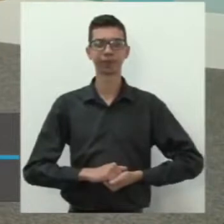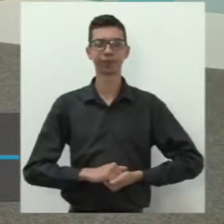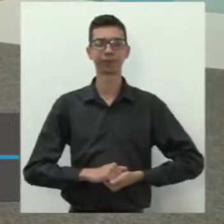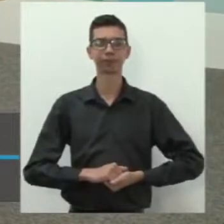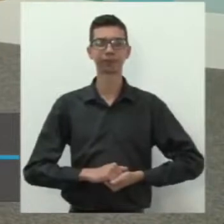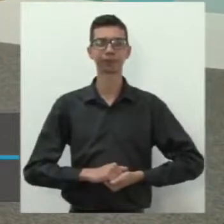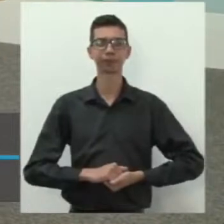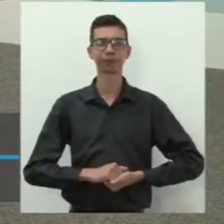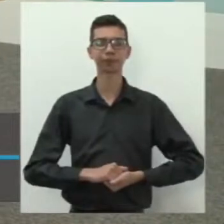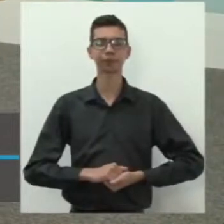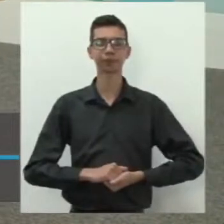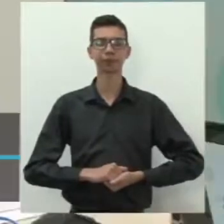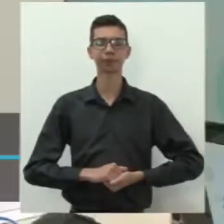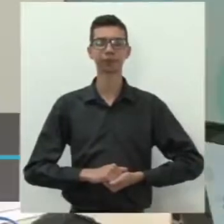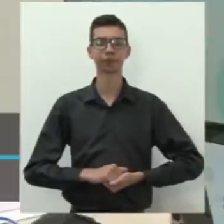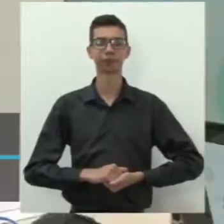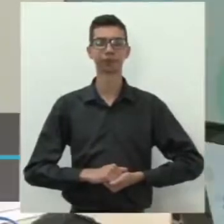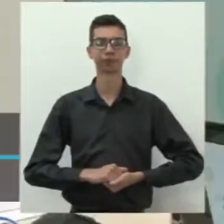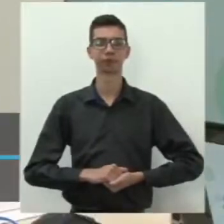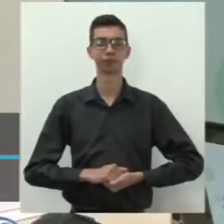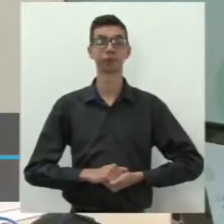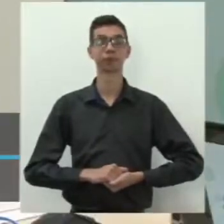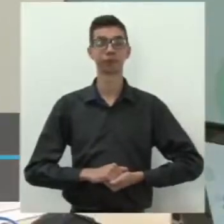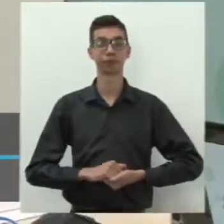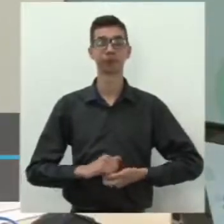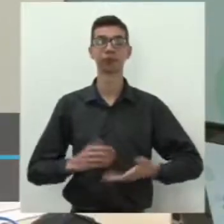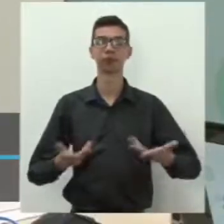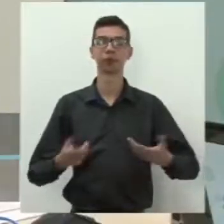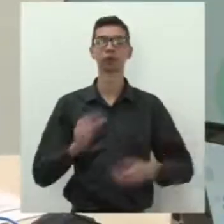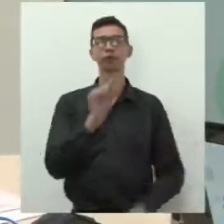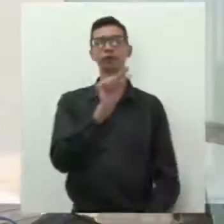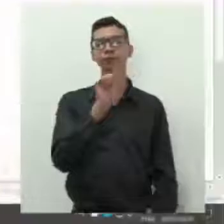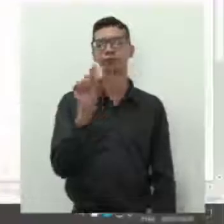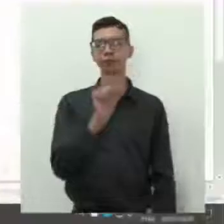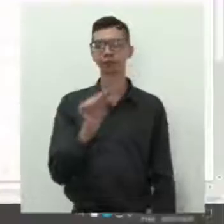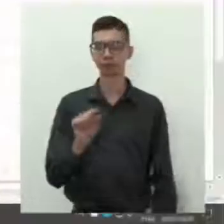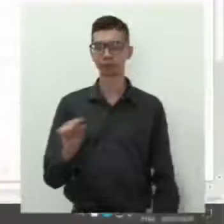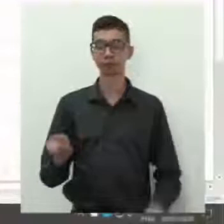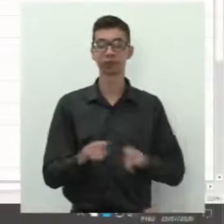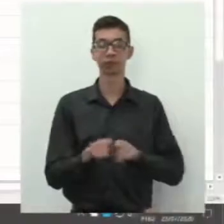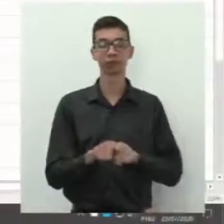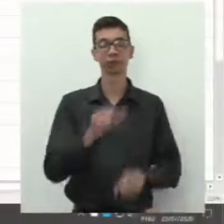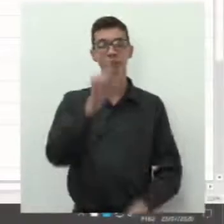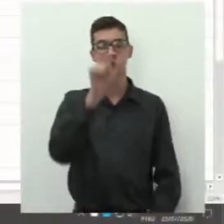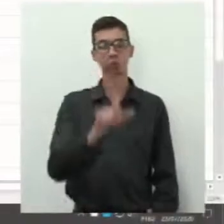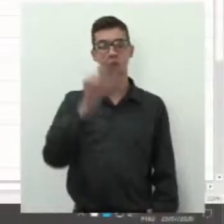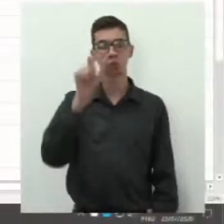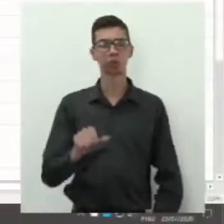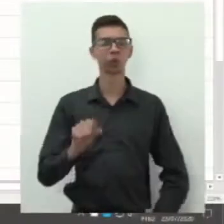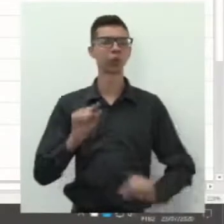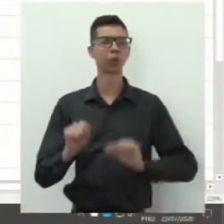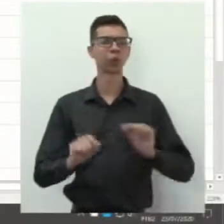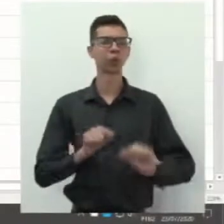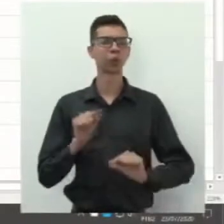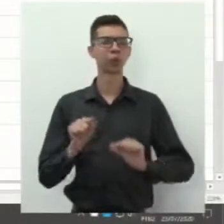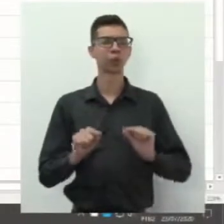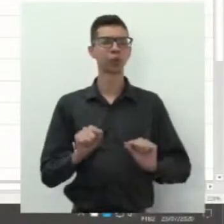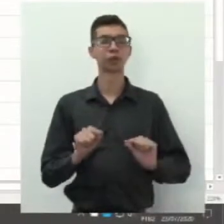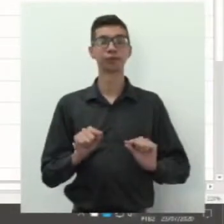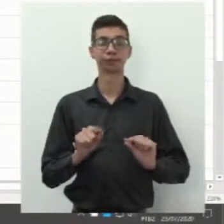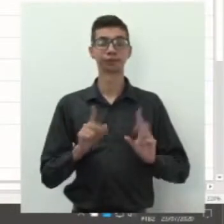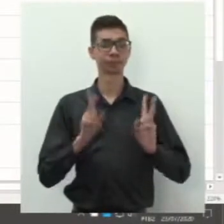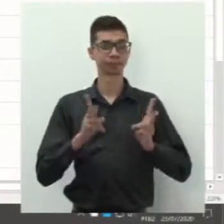Bom, o que mais que a gente tem, né, no linhas e colunas? As linhas e colunas, é legal a gente mencionar que elas não são fixas,